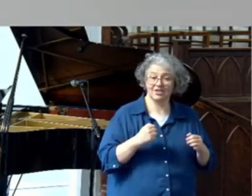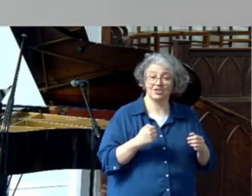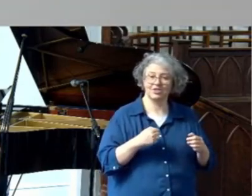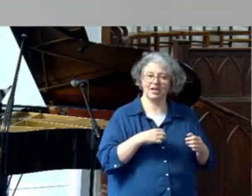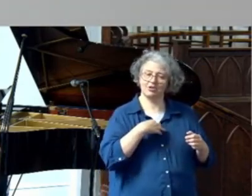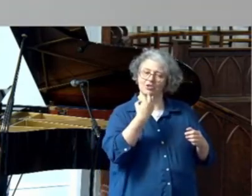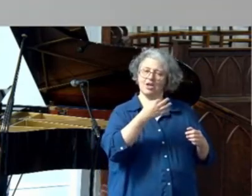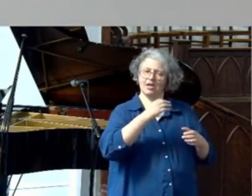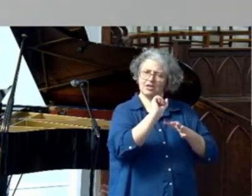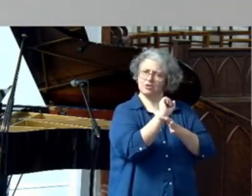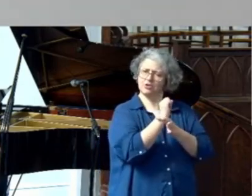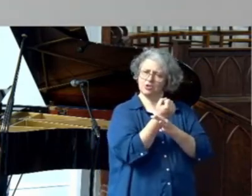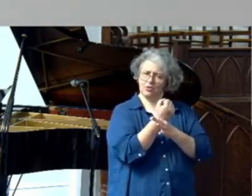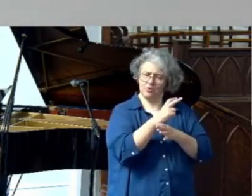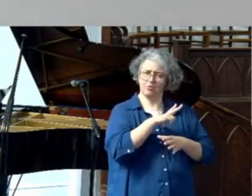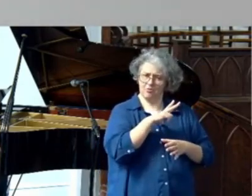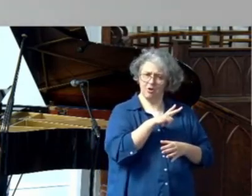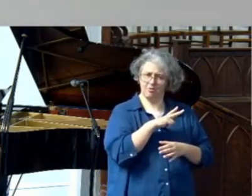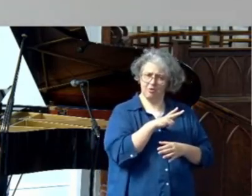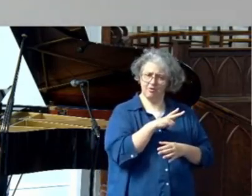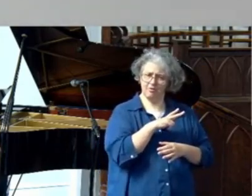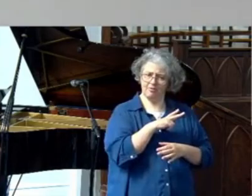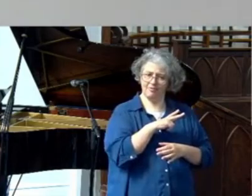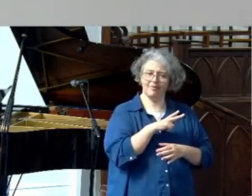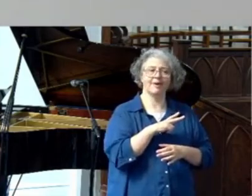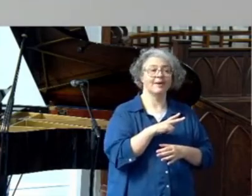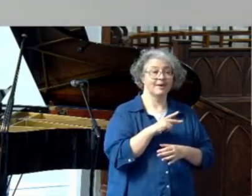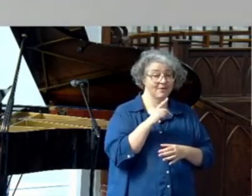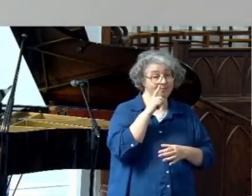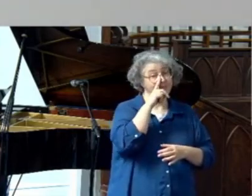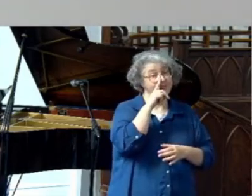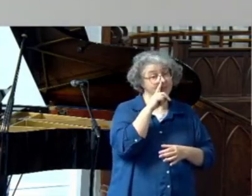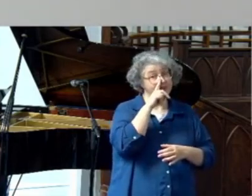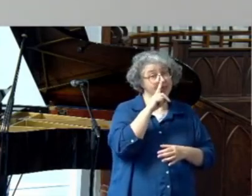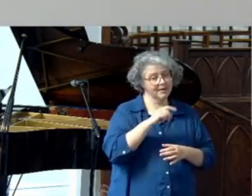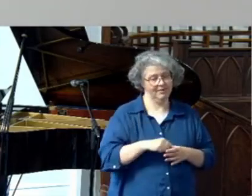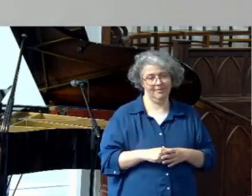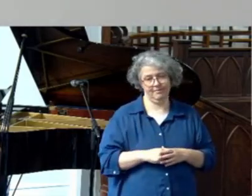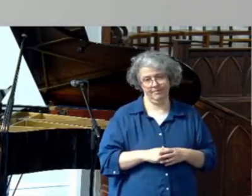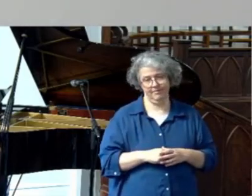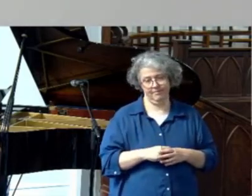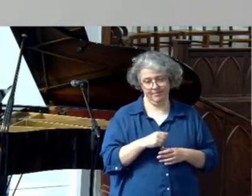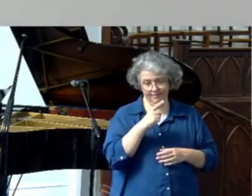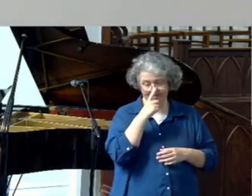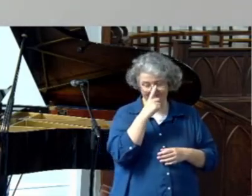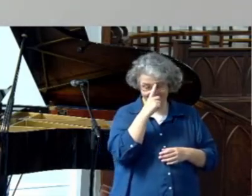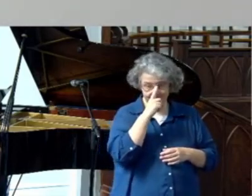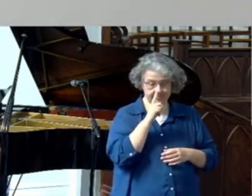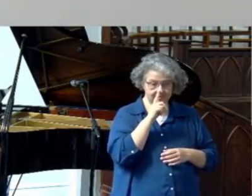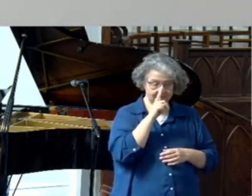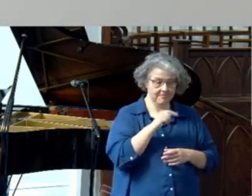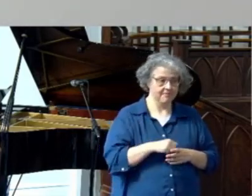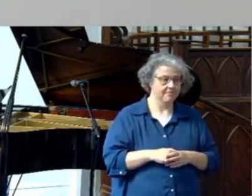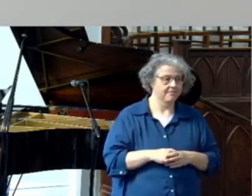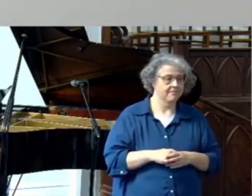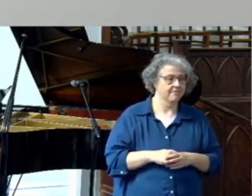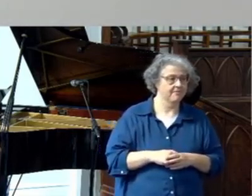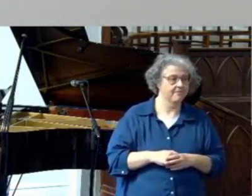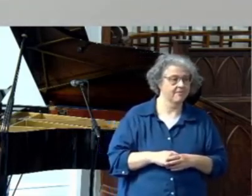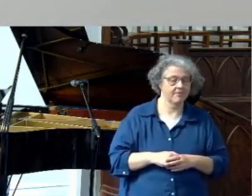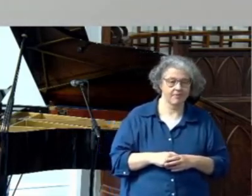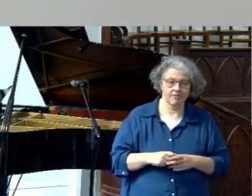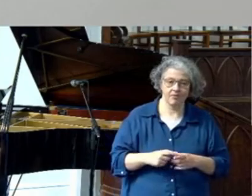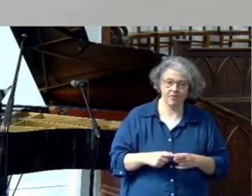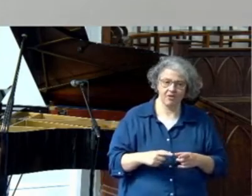autossuficiência, na verdade, pode demonstrar um grande perigo espiritual. Agora, diz Tiago,